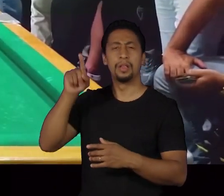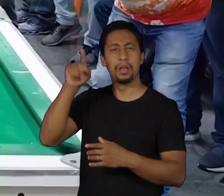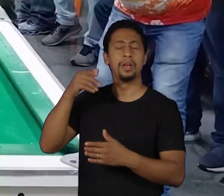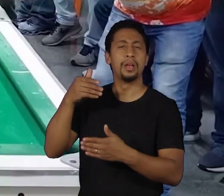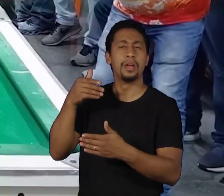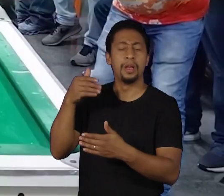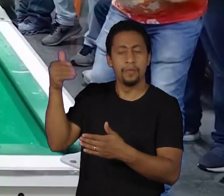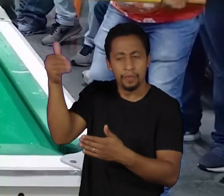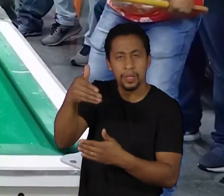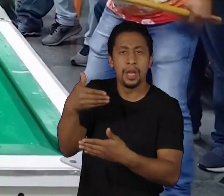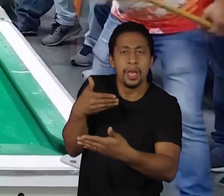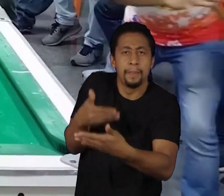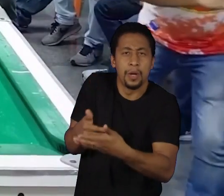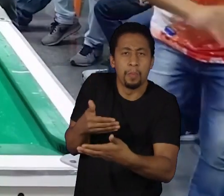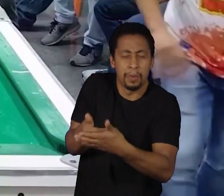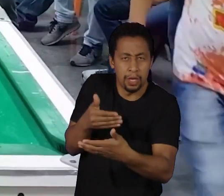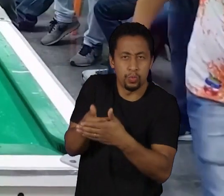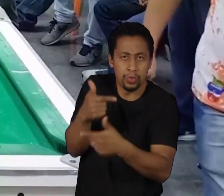Trabalhar com meu irmão de